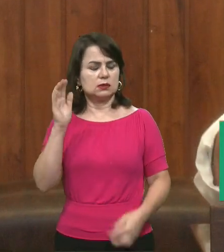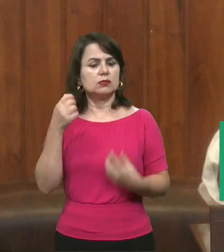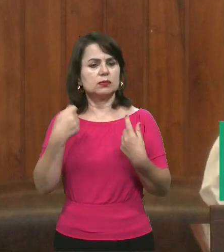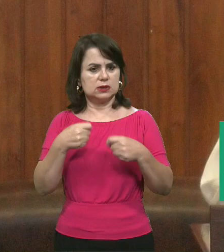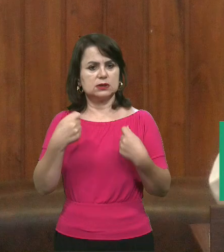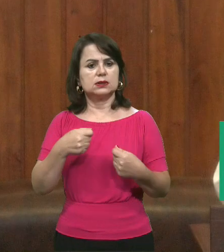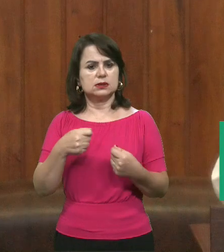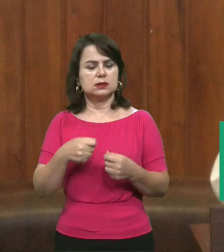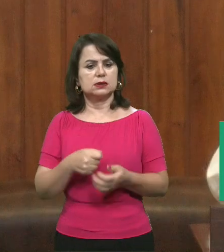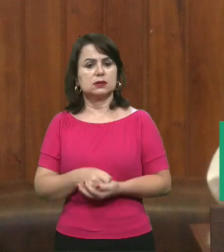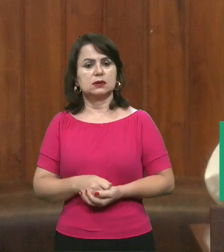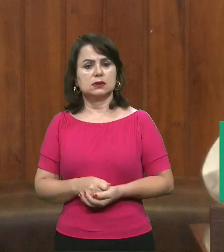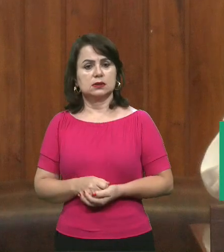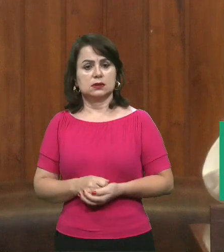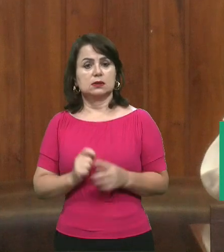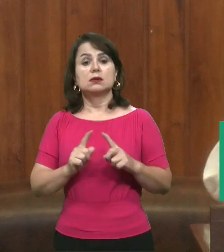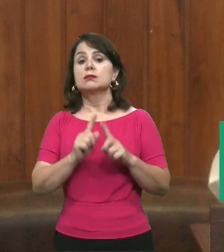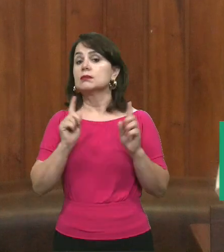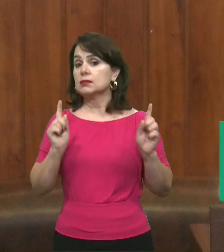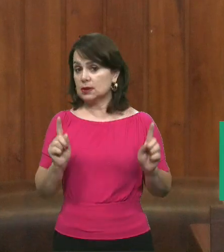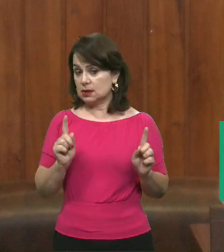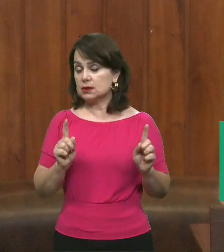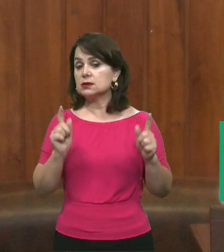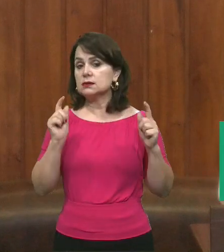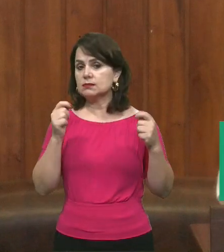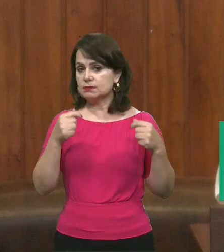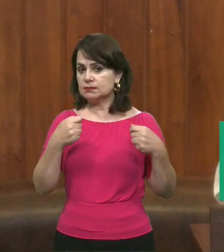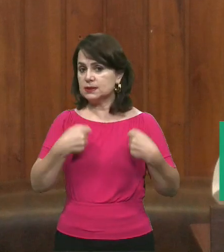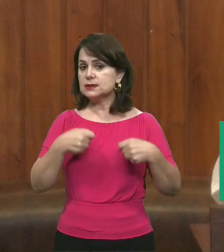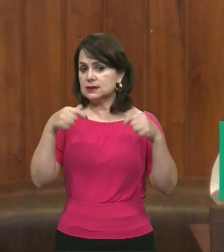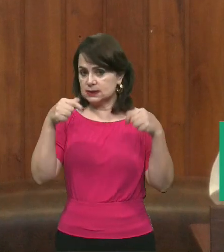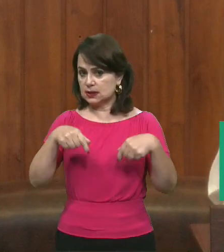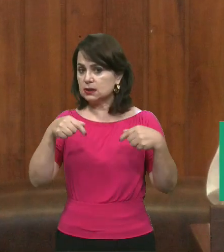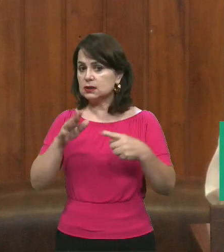Mas, tem que demonstrar as coisas aqui na Câmara.